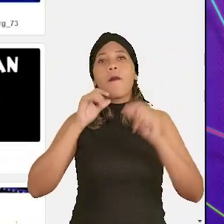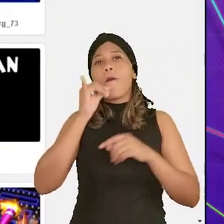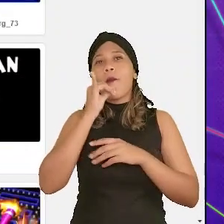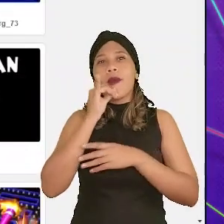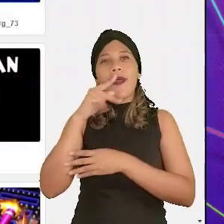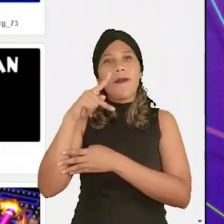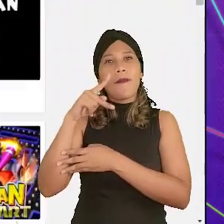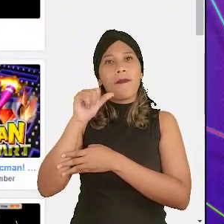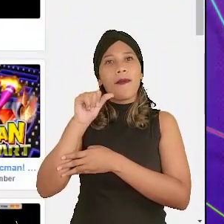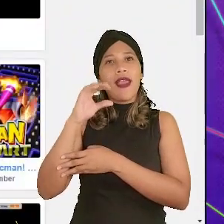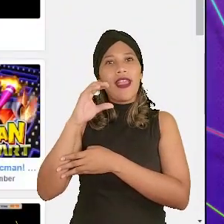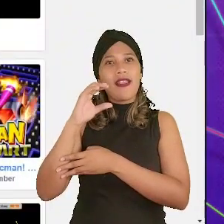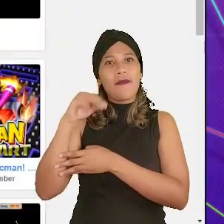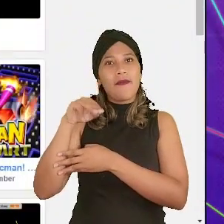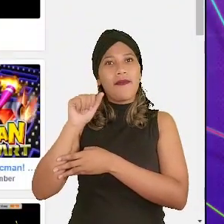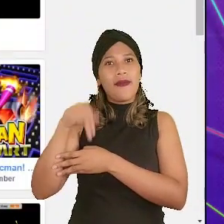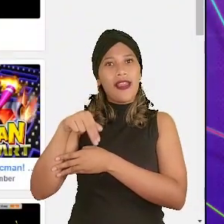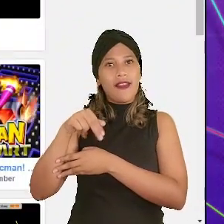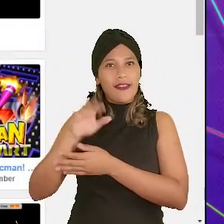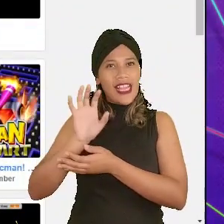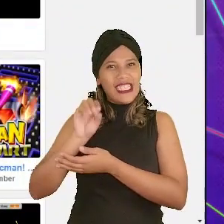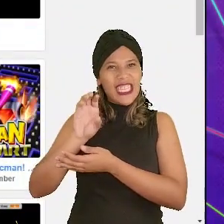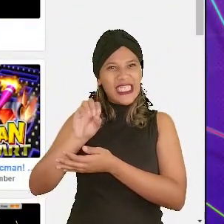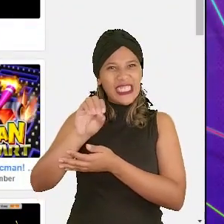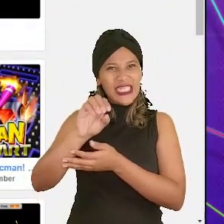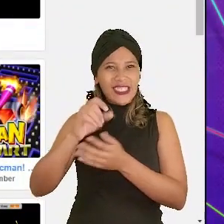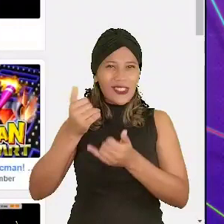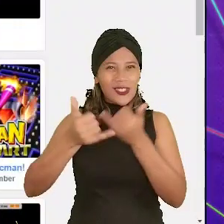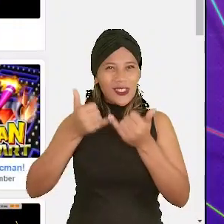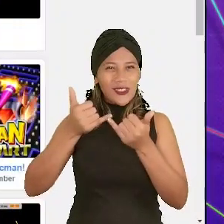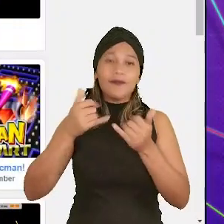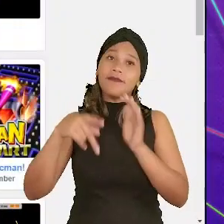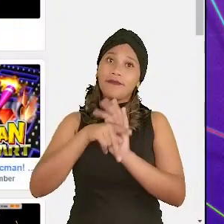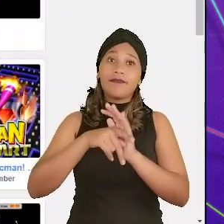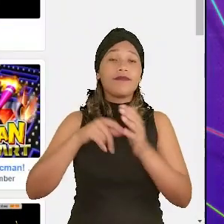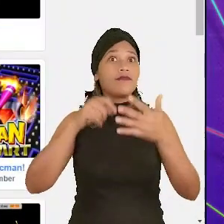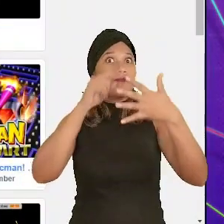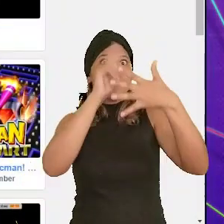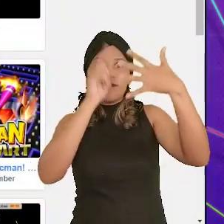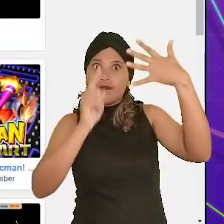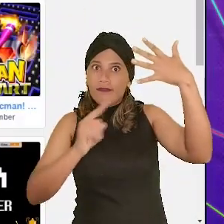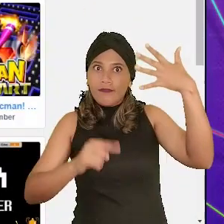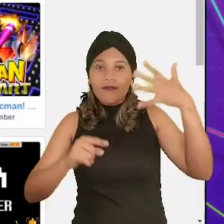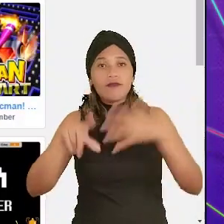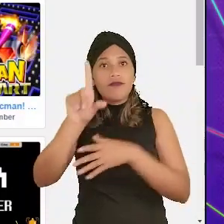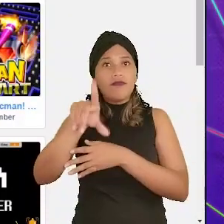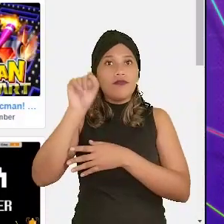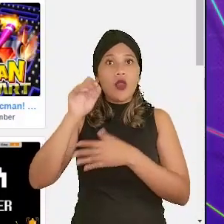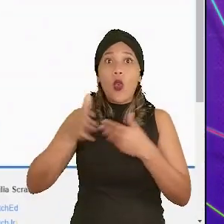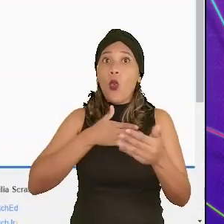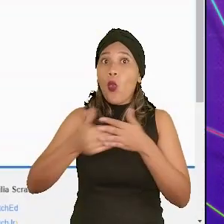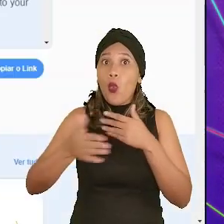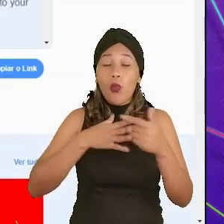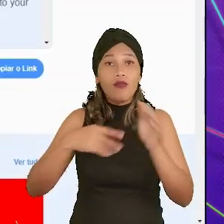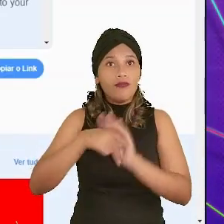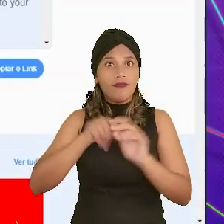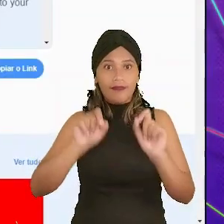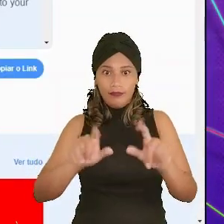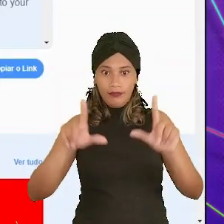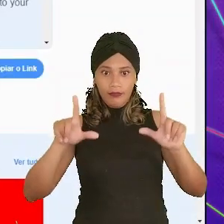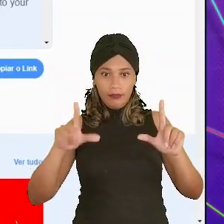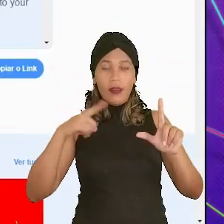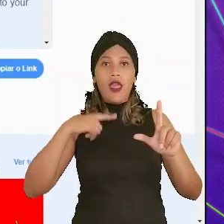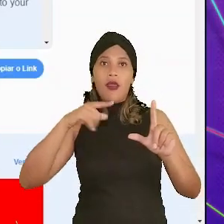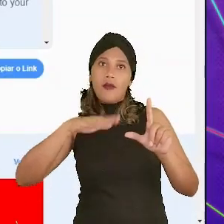por Pac-Man, nós encontramos vários códigos que reproduzem esse clássico. Ao selecionar qualquer um dos projetos que aparecem nessa